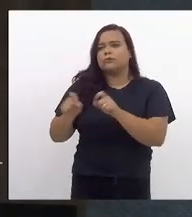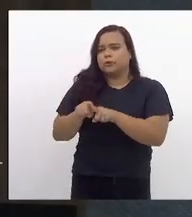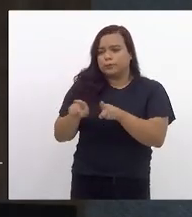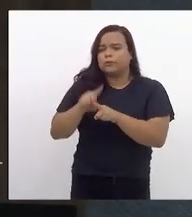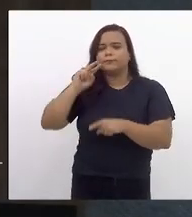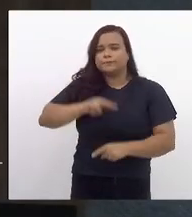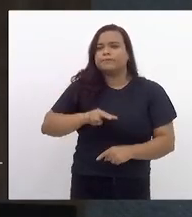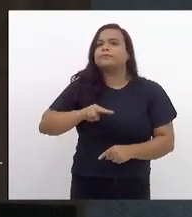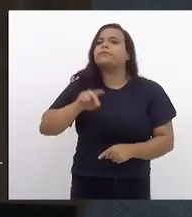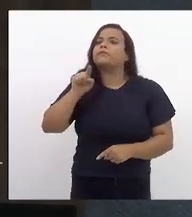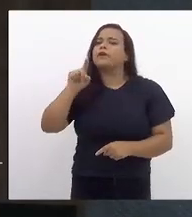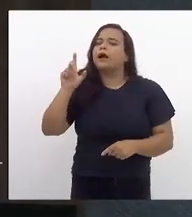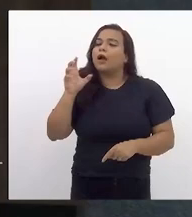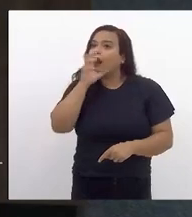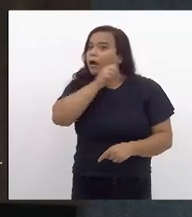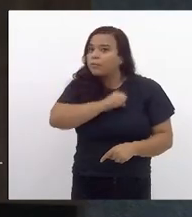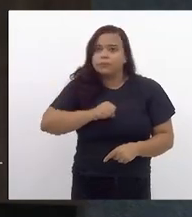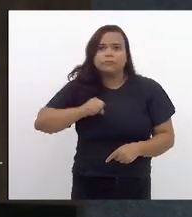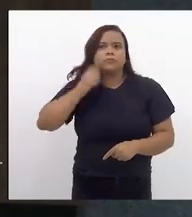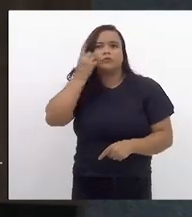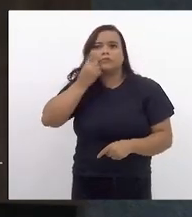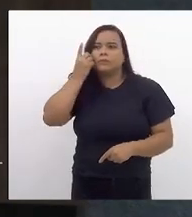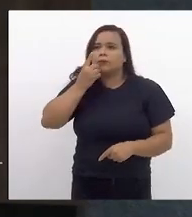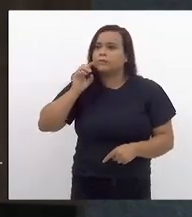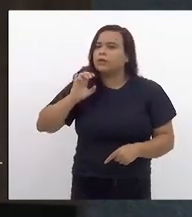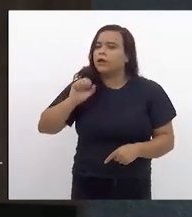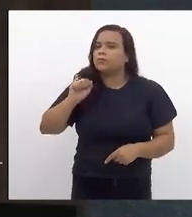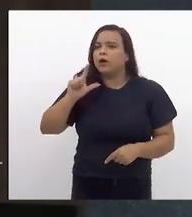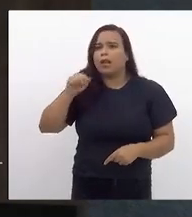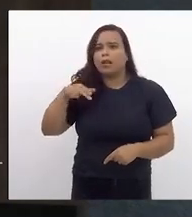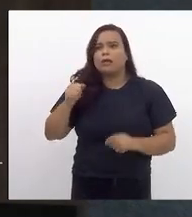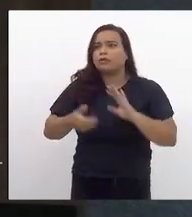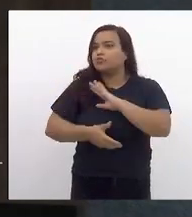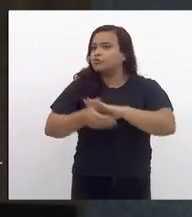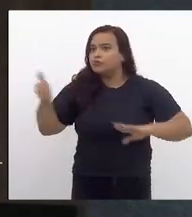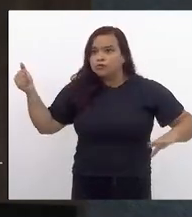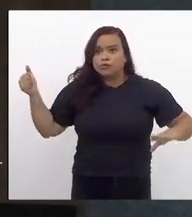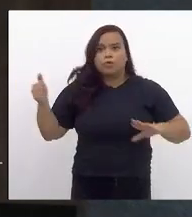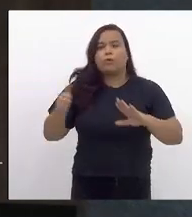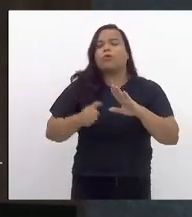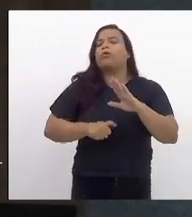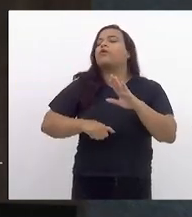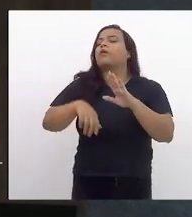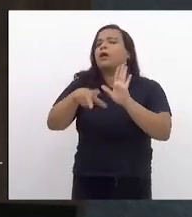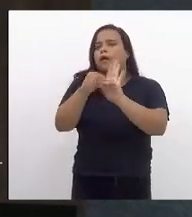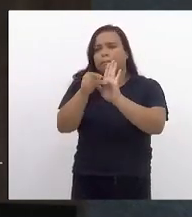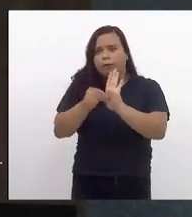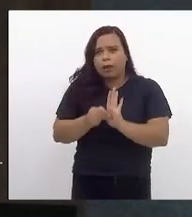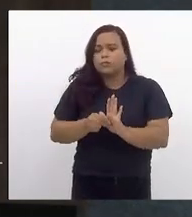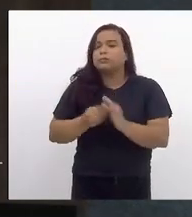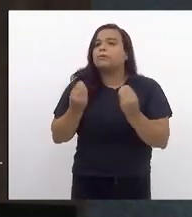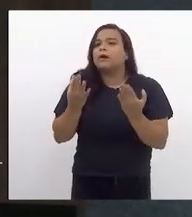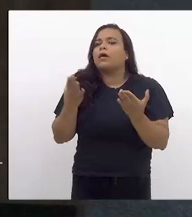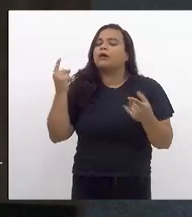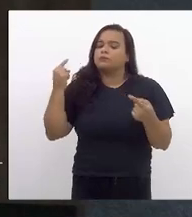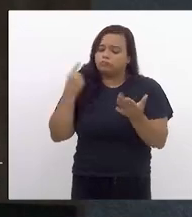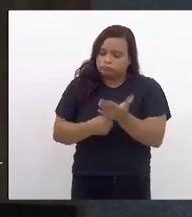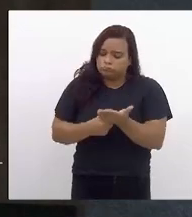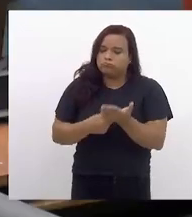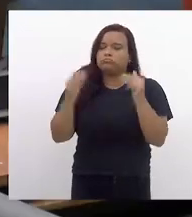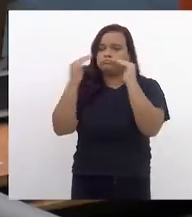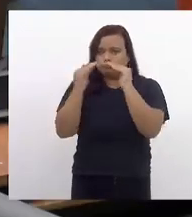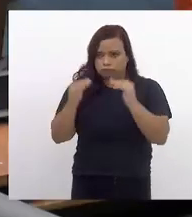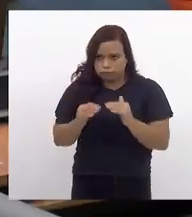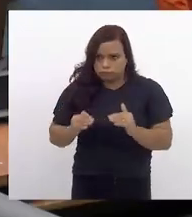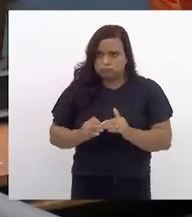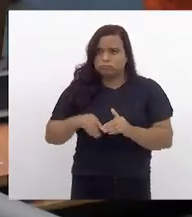a deputada Lana Passos retirou as suas emendas para cumprir o acordo que havia sido firmado após